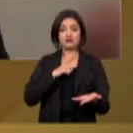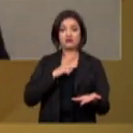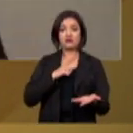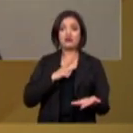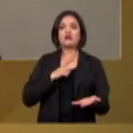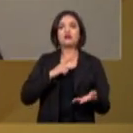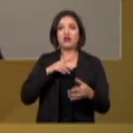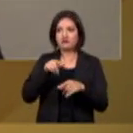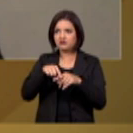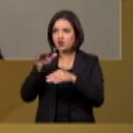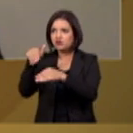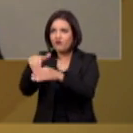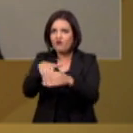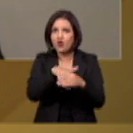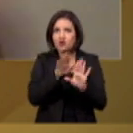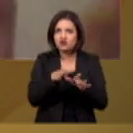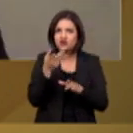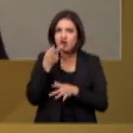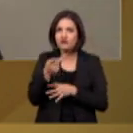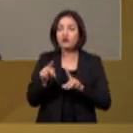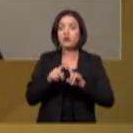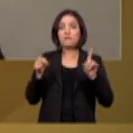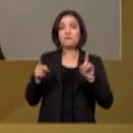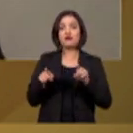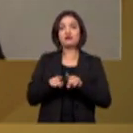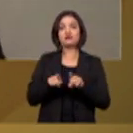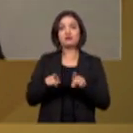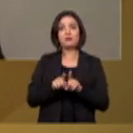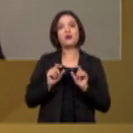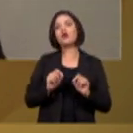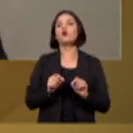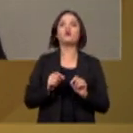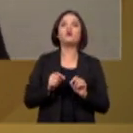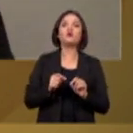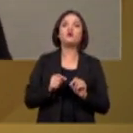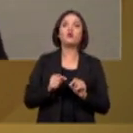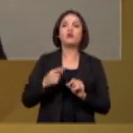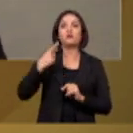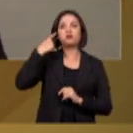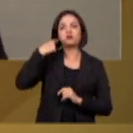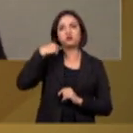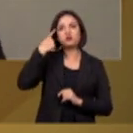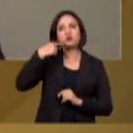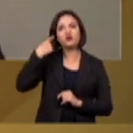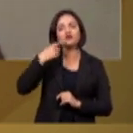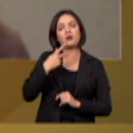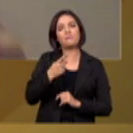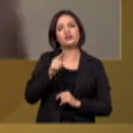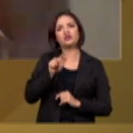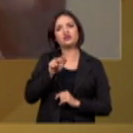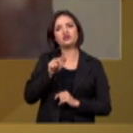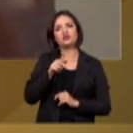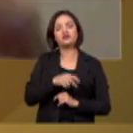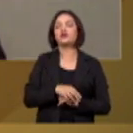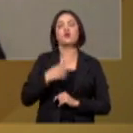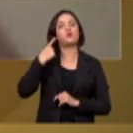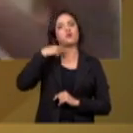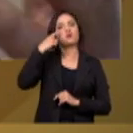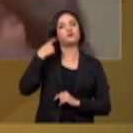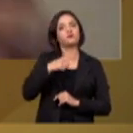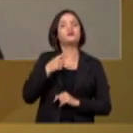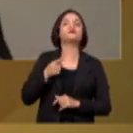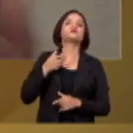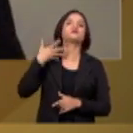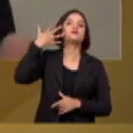não apenas dos votos que foram pronunciados mas também na brilhante sustentação oral por parte do procurador eu penso que